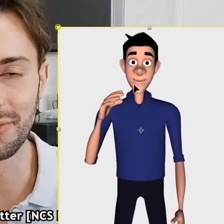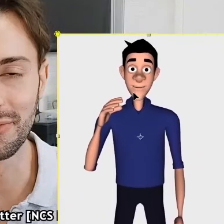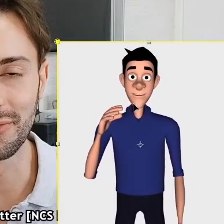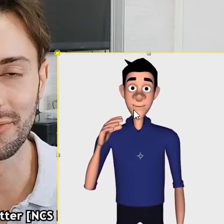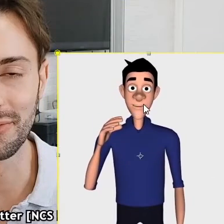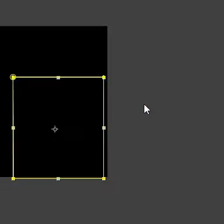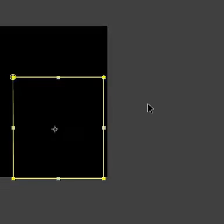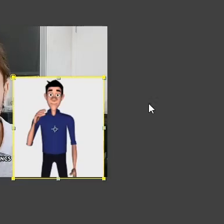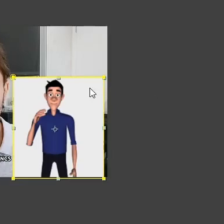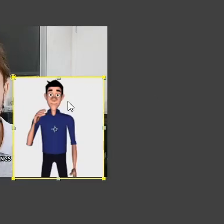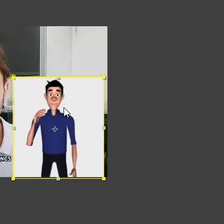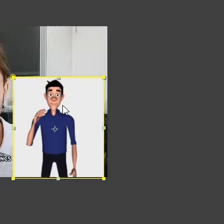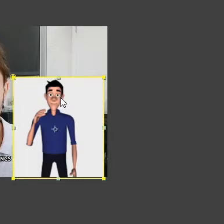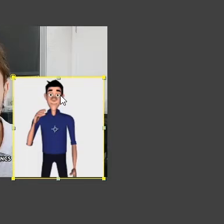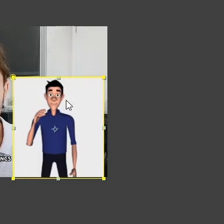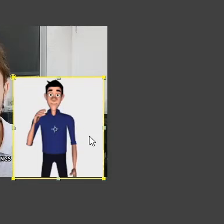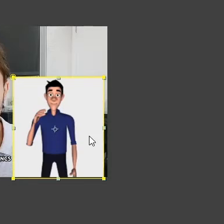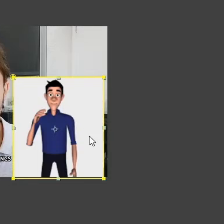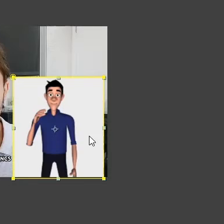E aí vou colocar ele no cantinho.